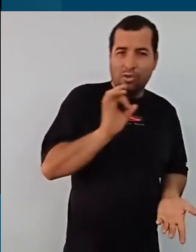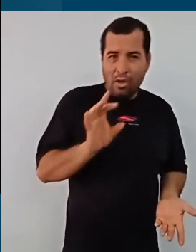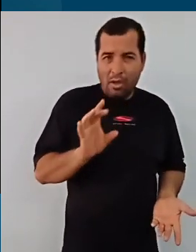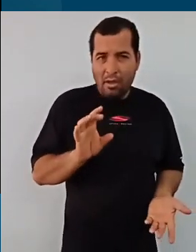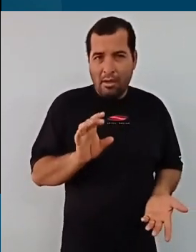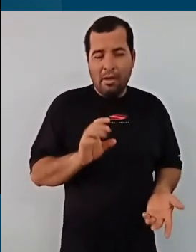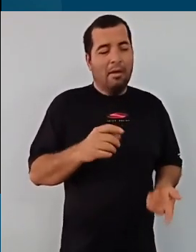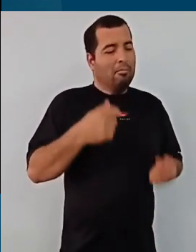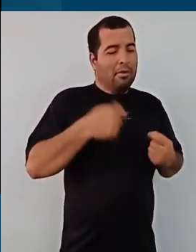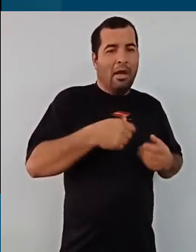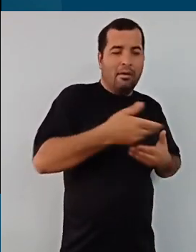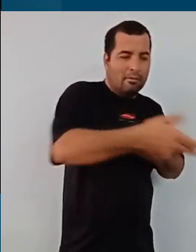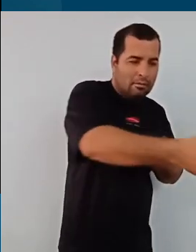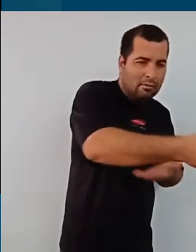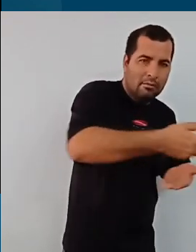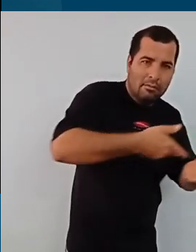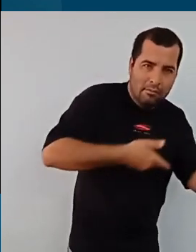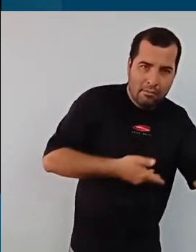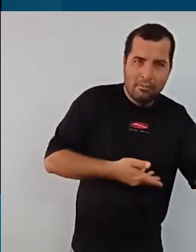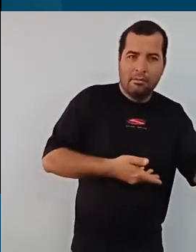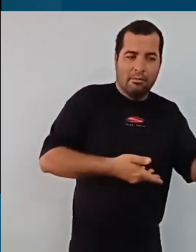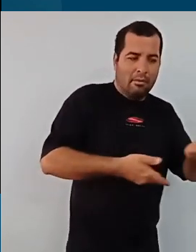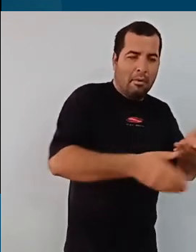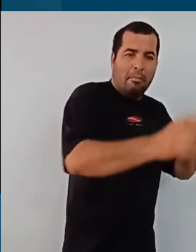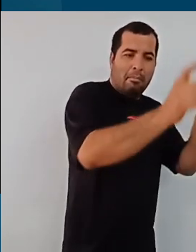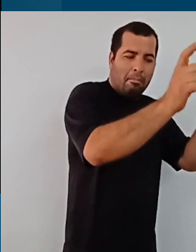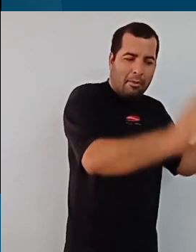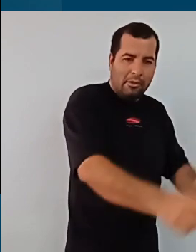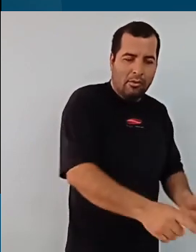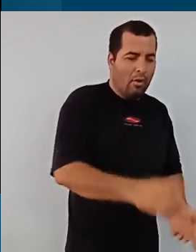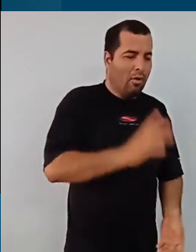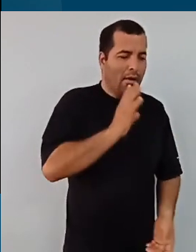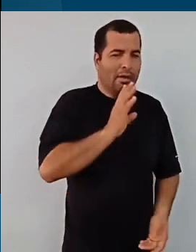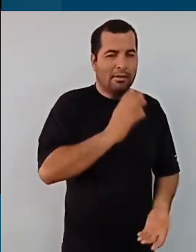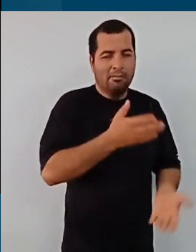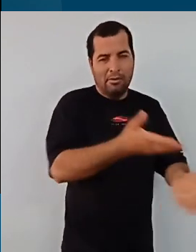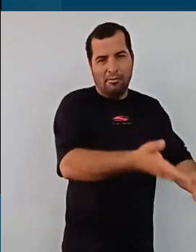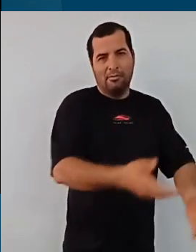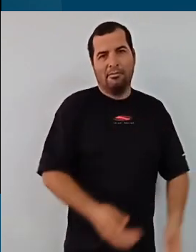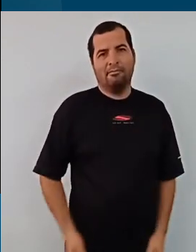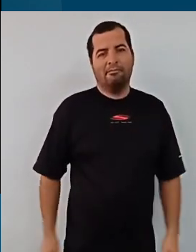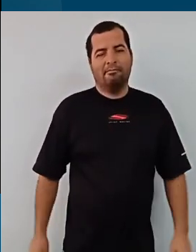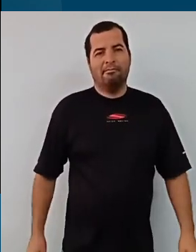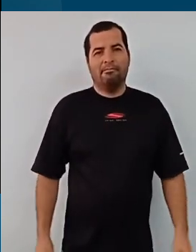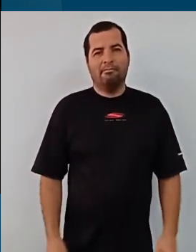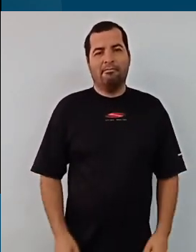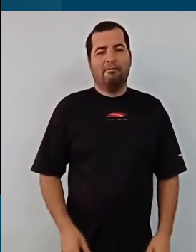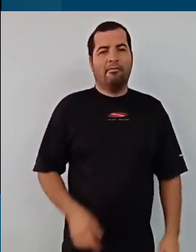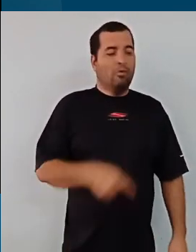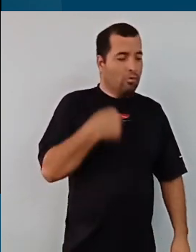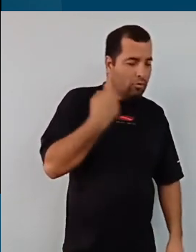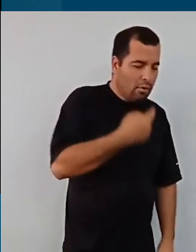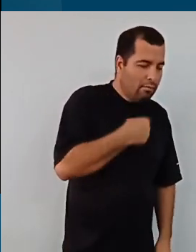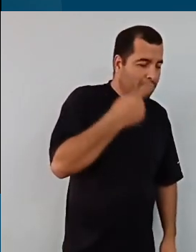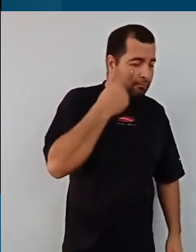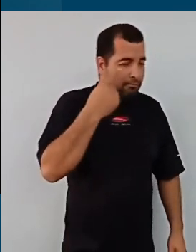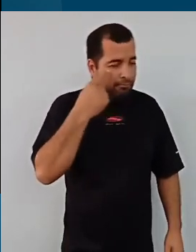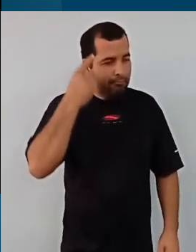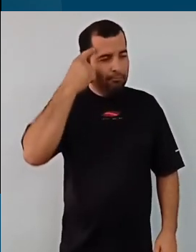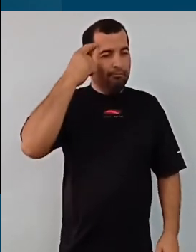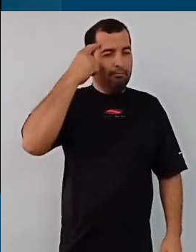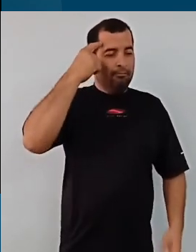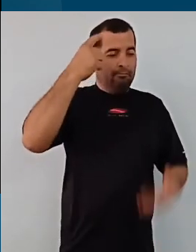trazer a interação da pessoa com este conhecimento. Ele precisa analisar, comparar,